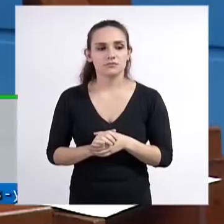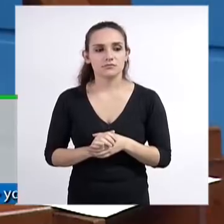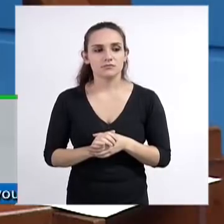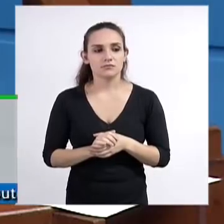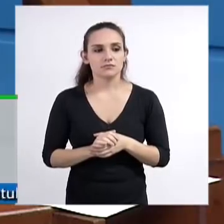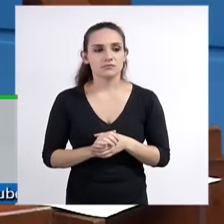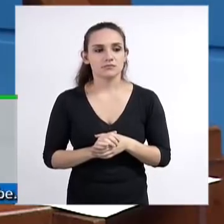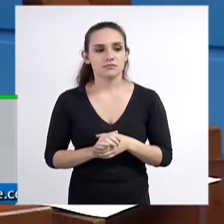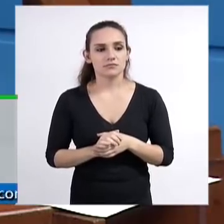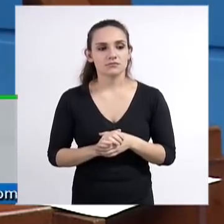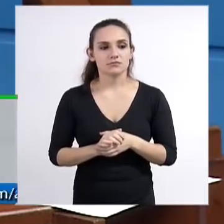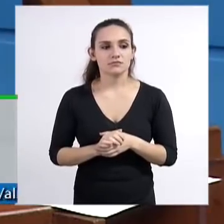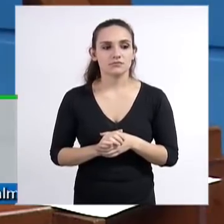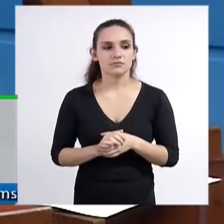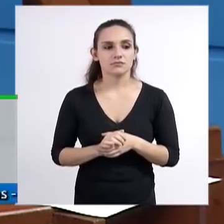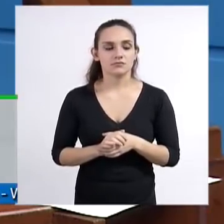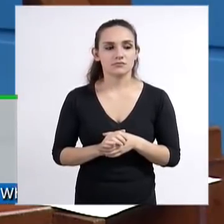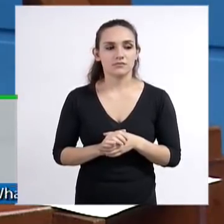Vocês querem outra parte?